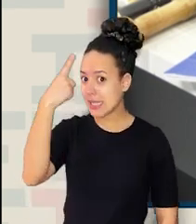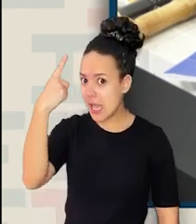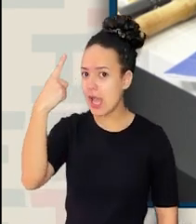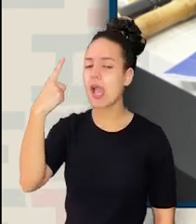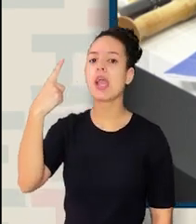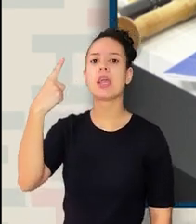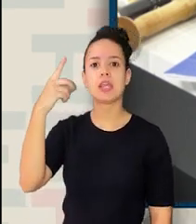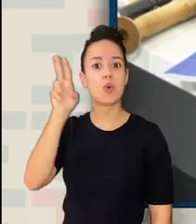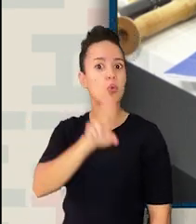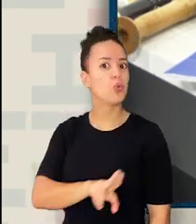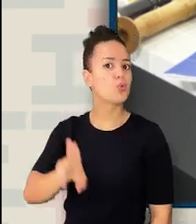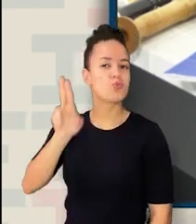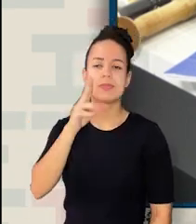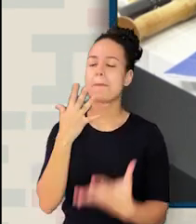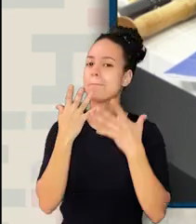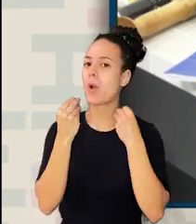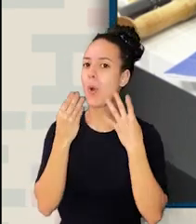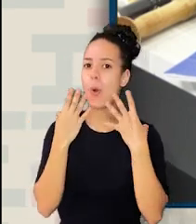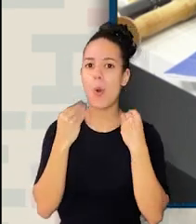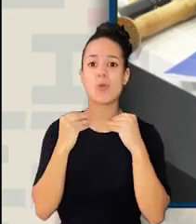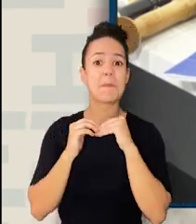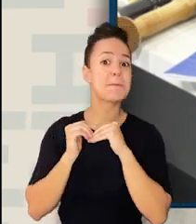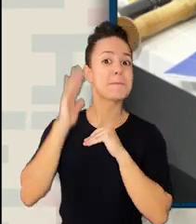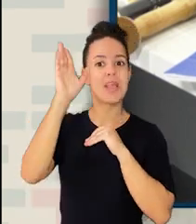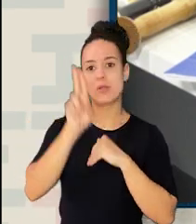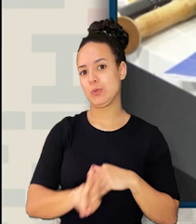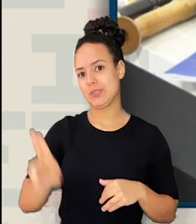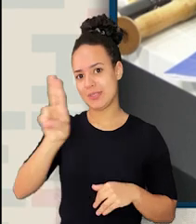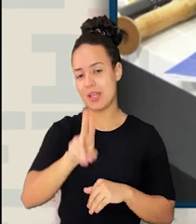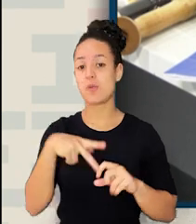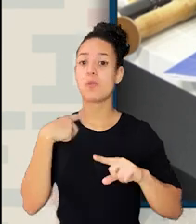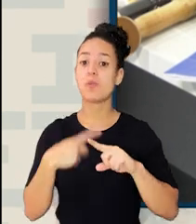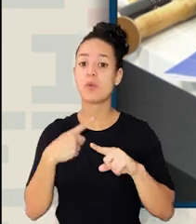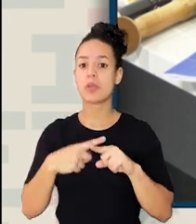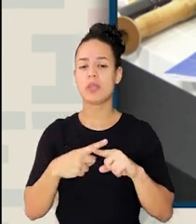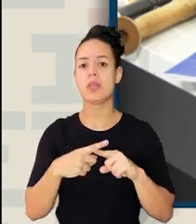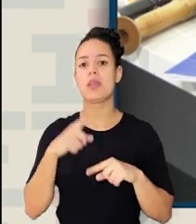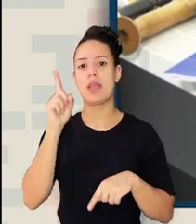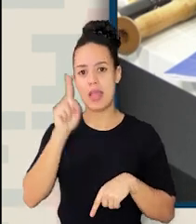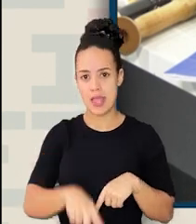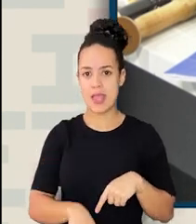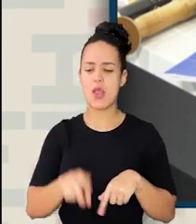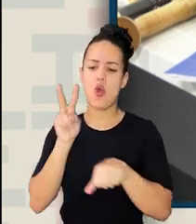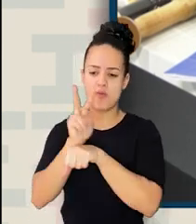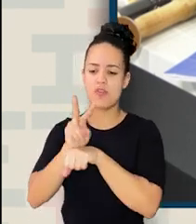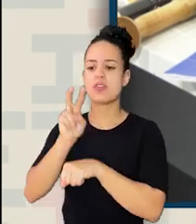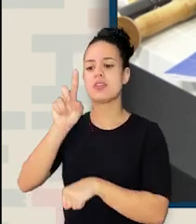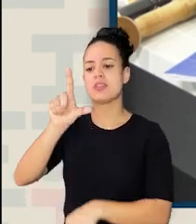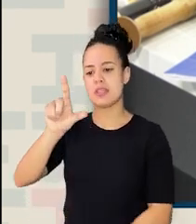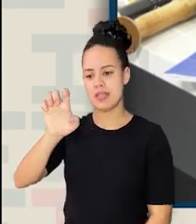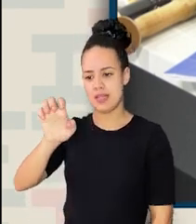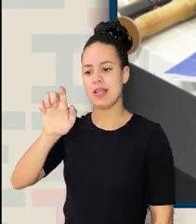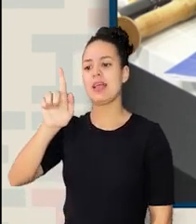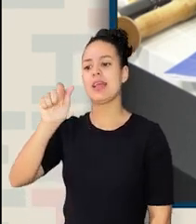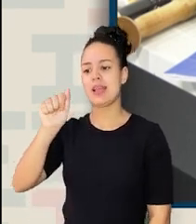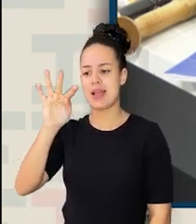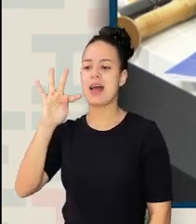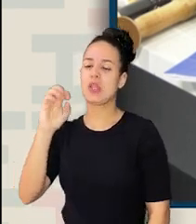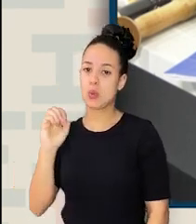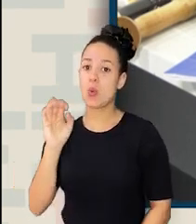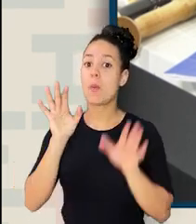é utilizadíssima, né? É uma das mais utilizadas, porque é como se fosse um legato, mas você